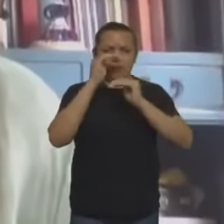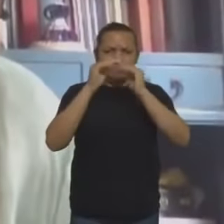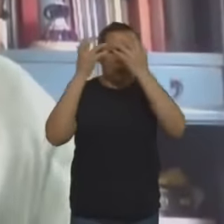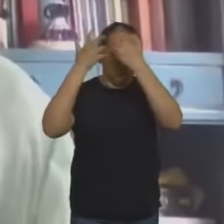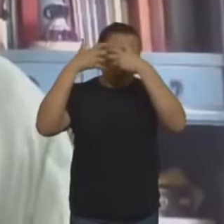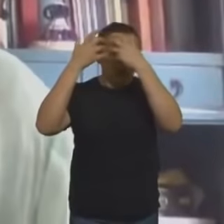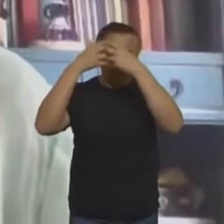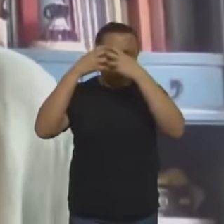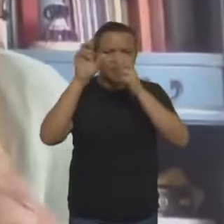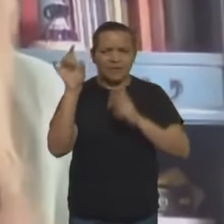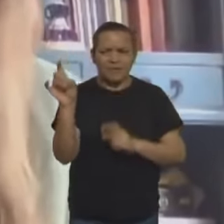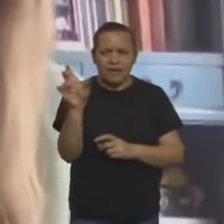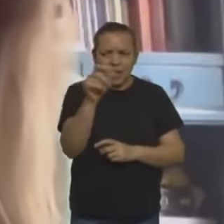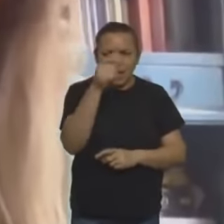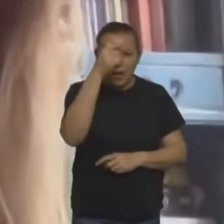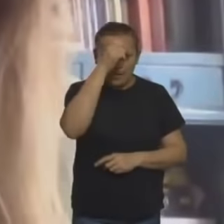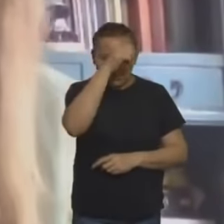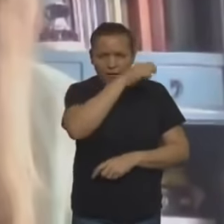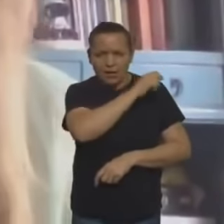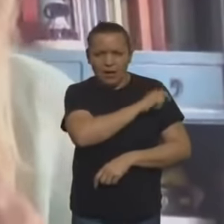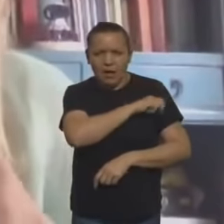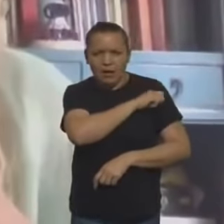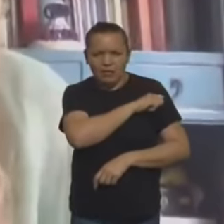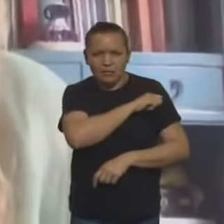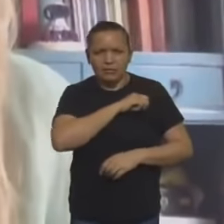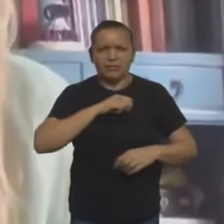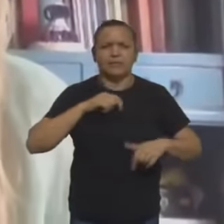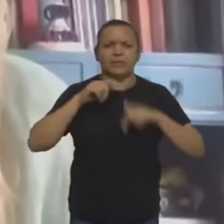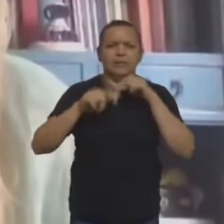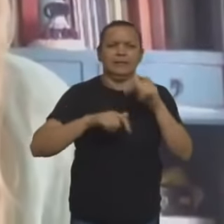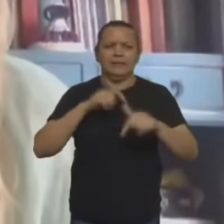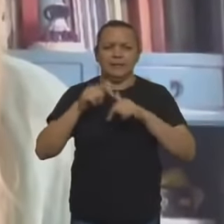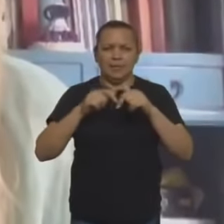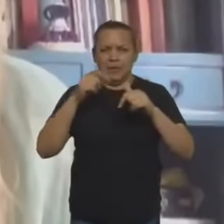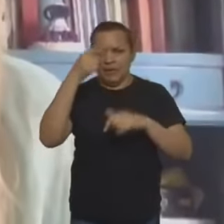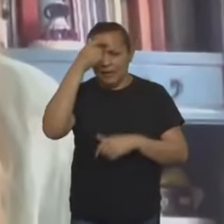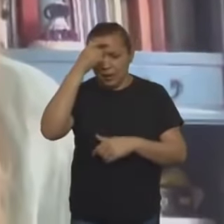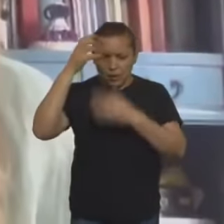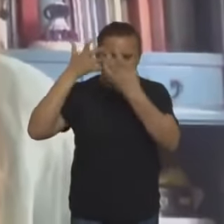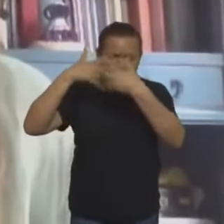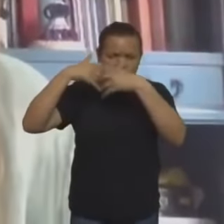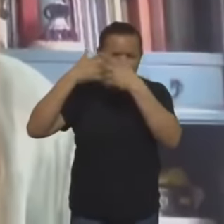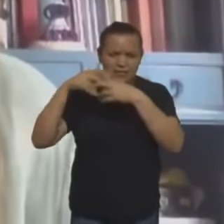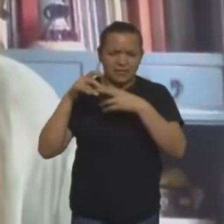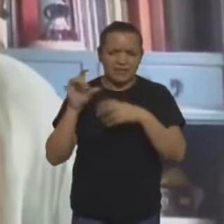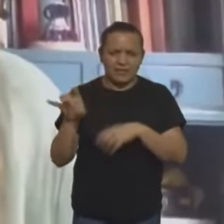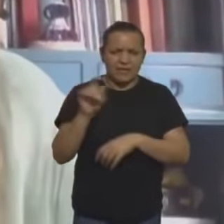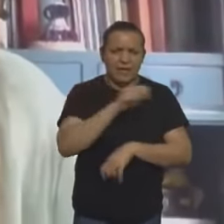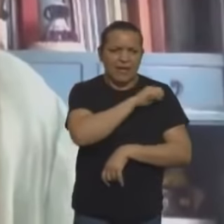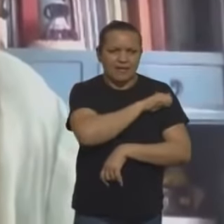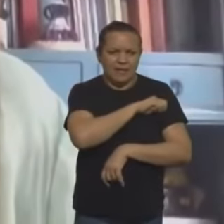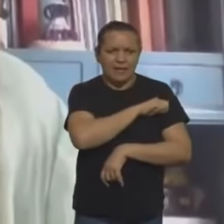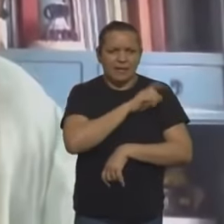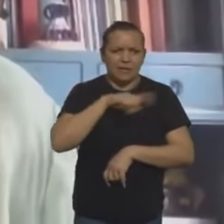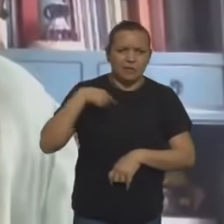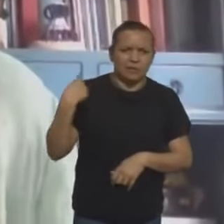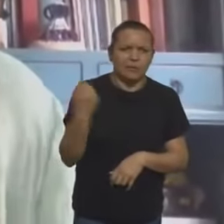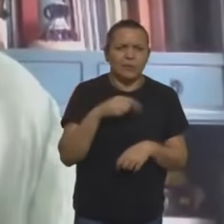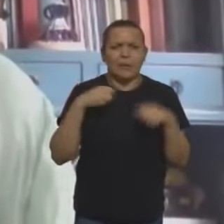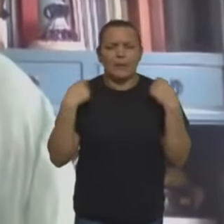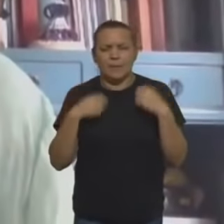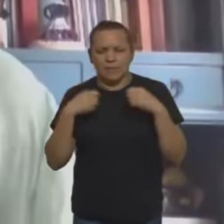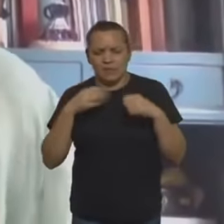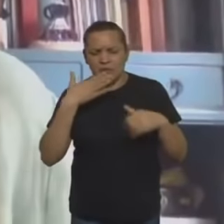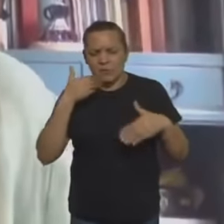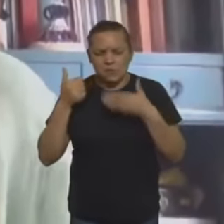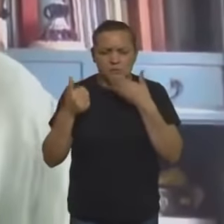dos alunos, porque trabalhar autorregulação é trabalhar desenvolvimento cognitivo e a gente tem efeitos que mostram essas